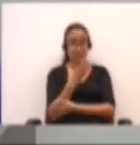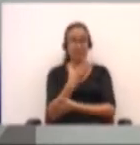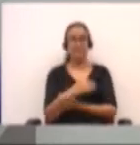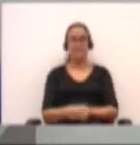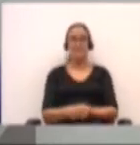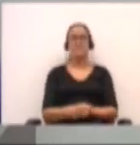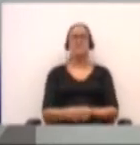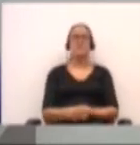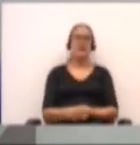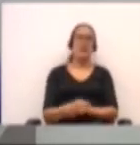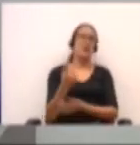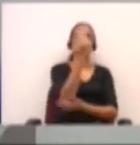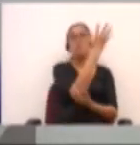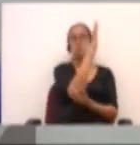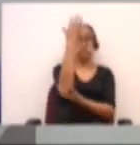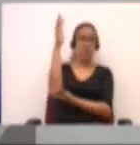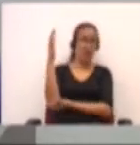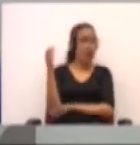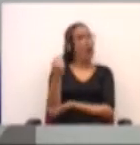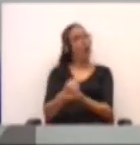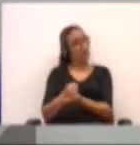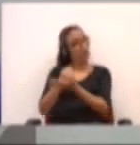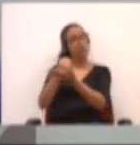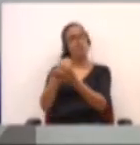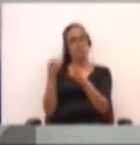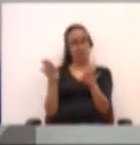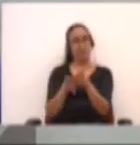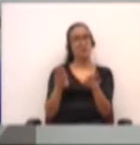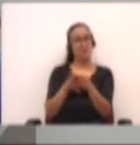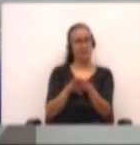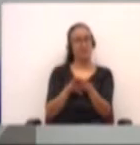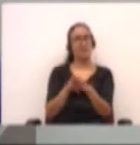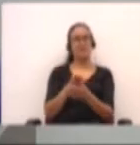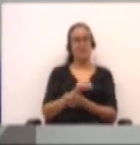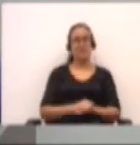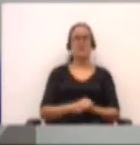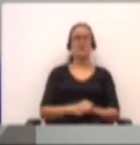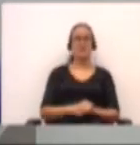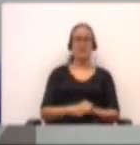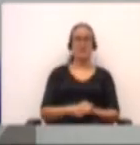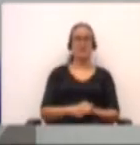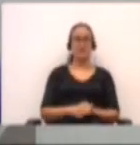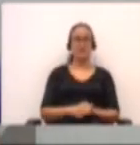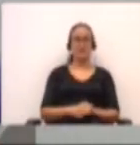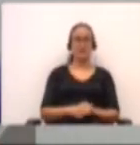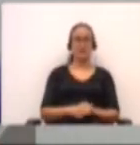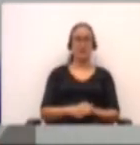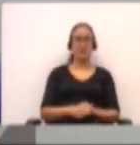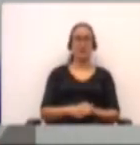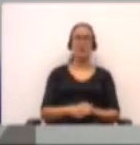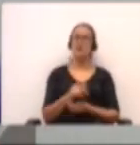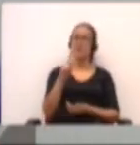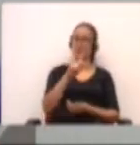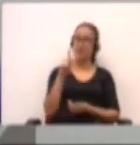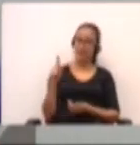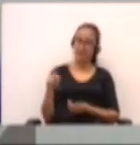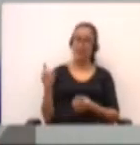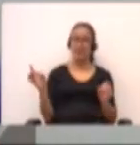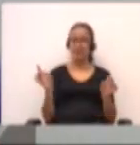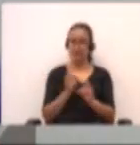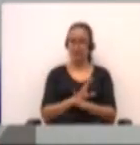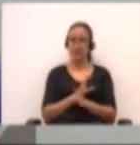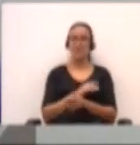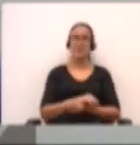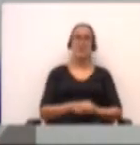bem para o meio ambiente. Ela pode estar trazendo um benefício muito grande para o nosso meio ambiente. Então, presidente, só para